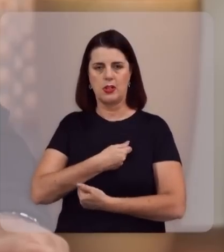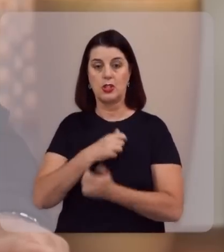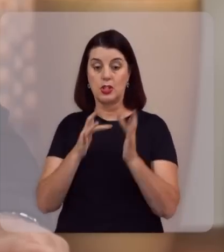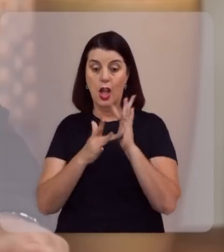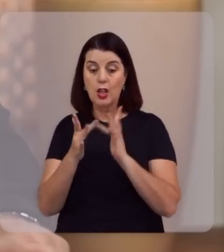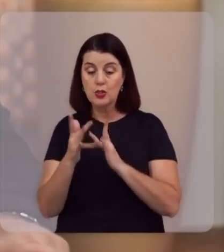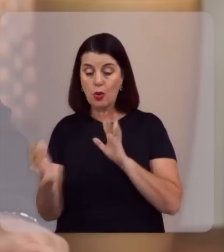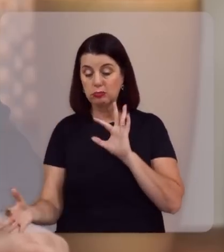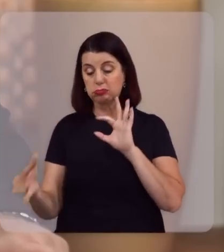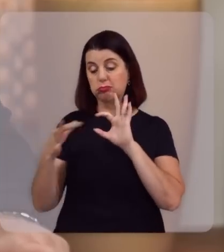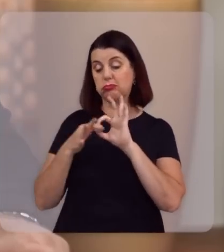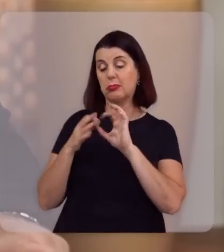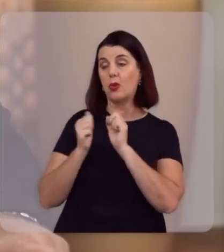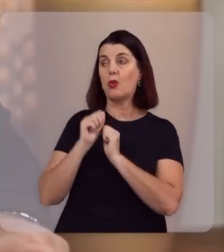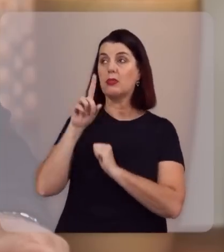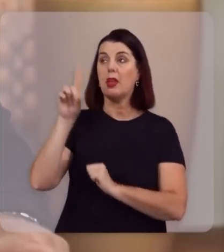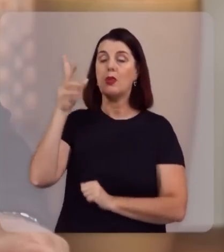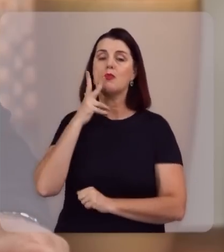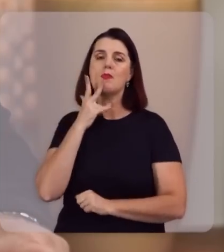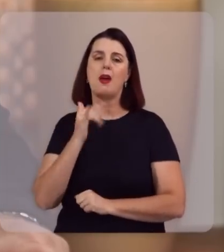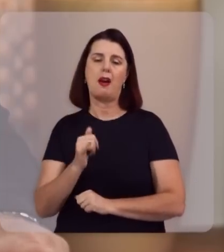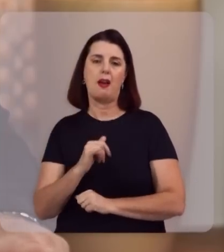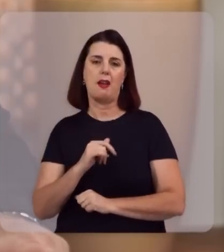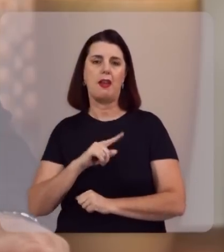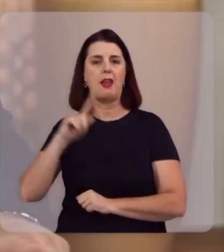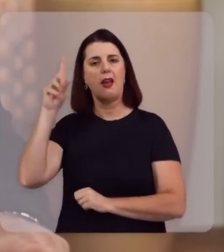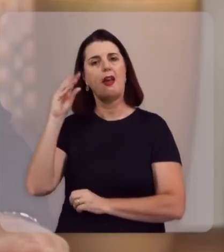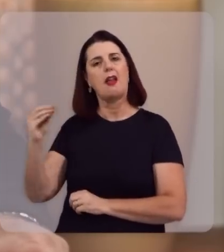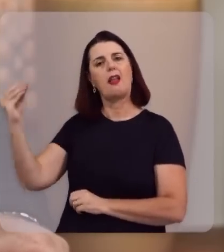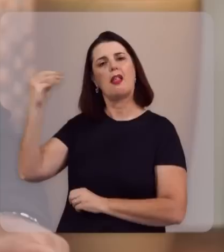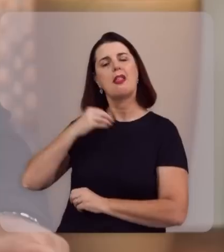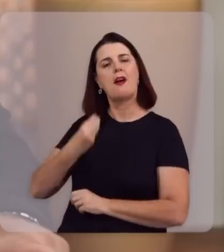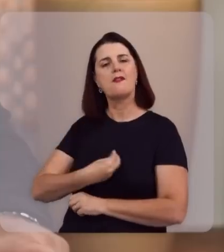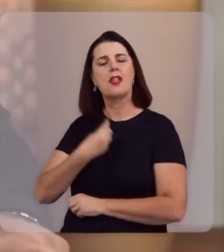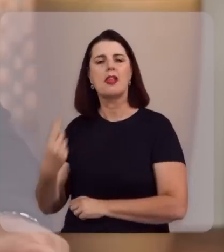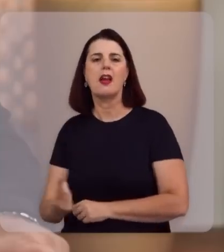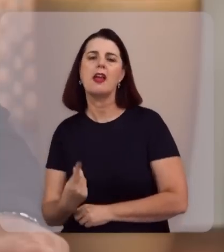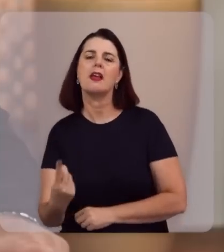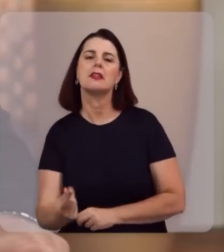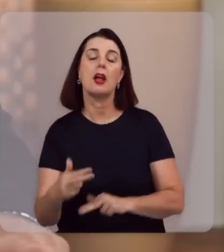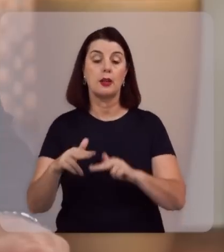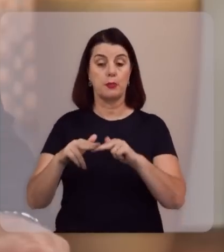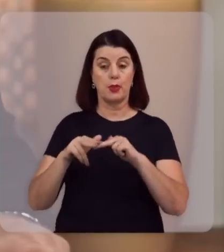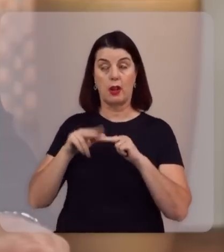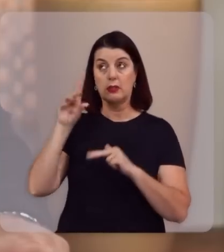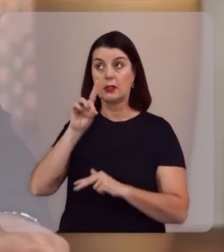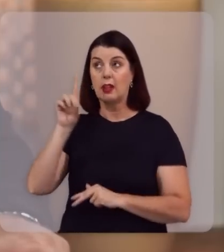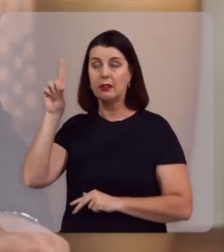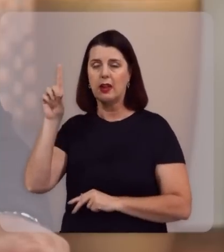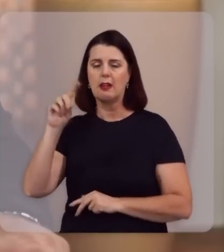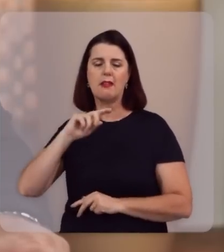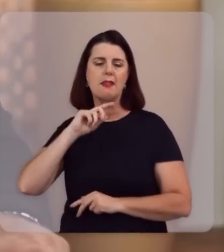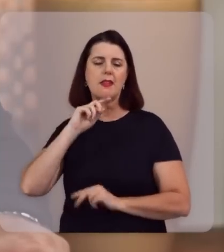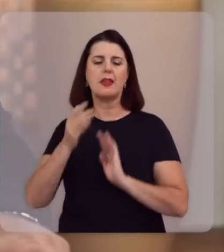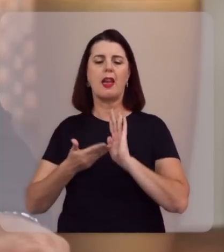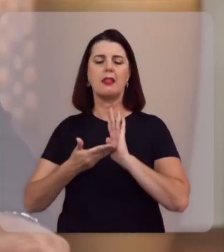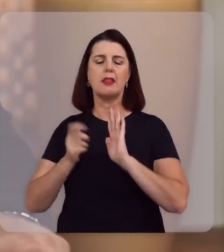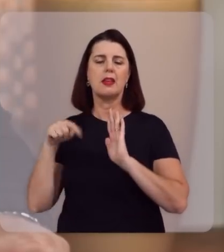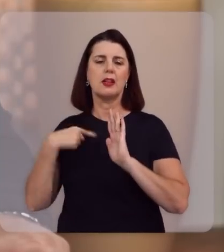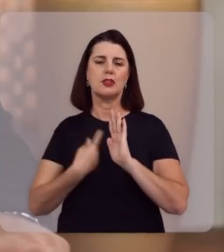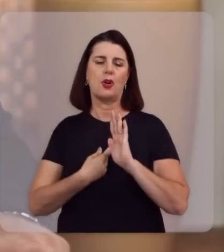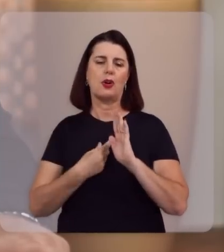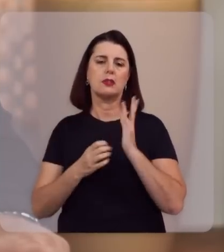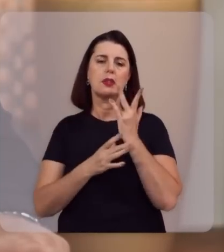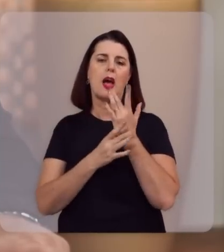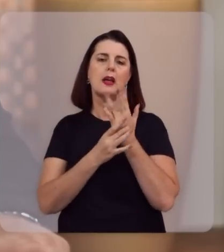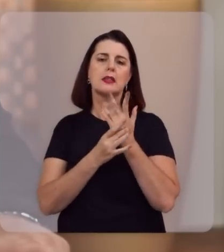foi quem nos reconciliou com Deus Pai. É Ele quem nos dá a vida eterna. E é por causa dele que ninguém nos tira